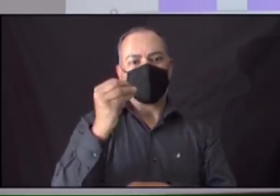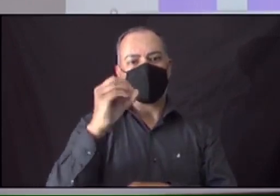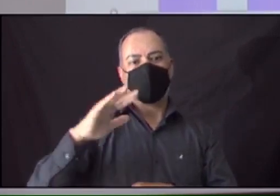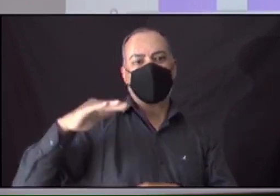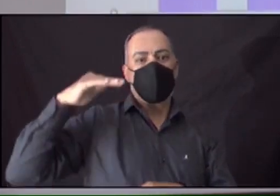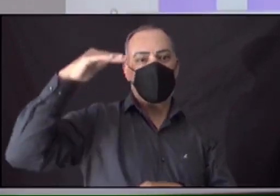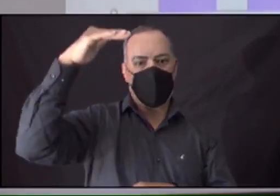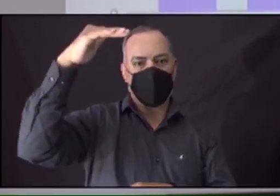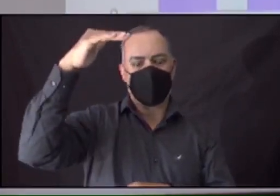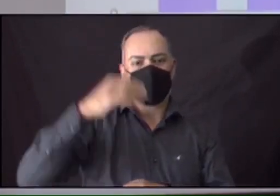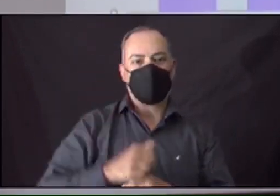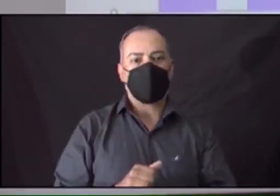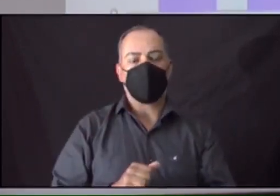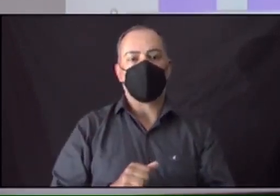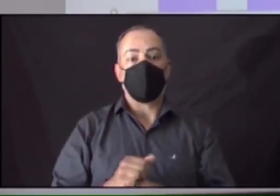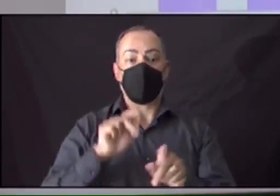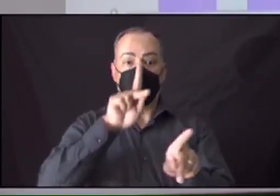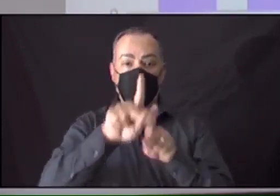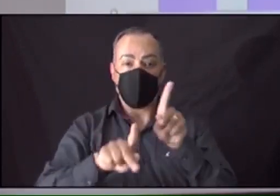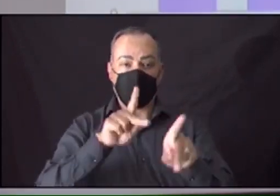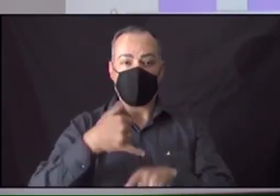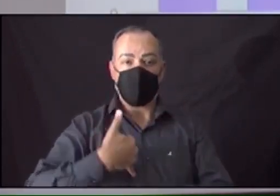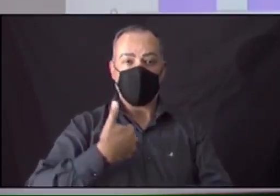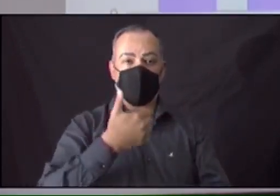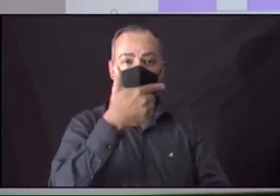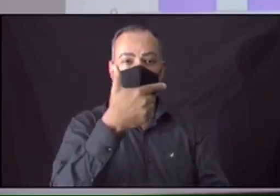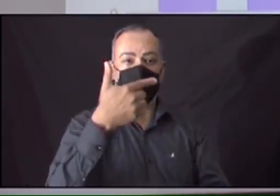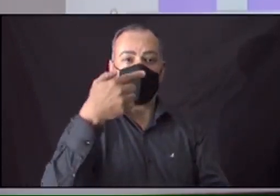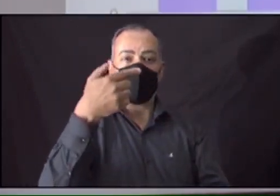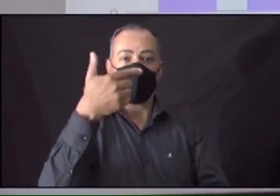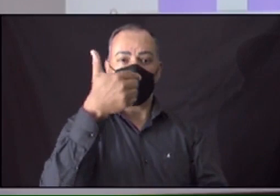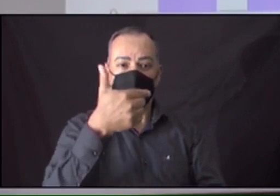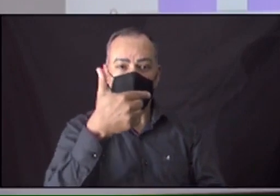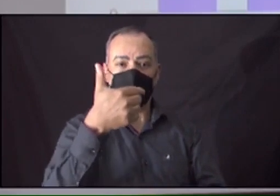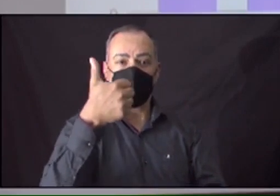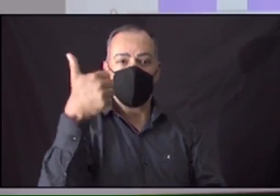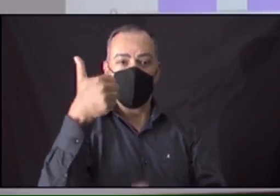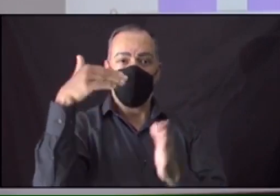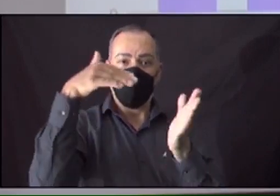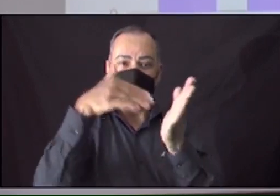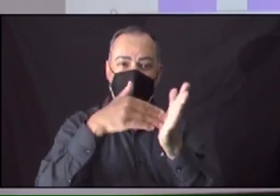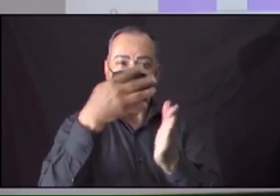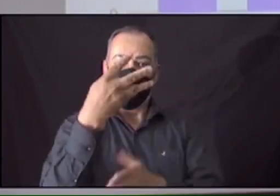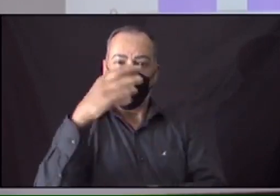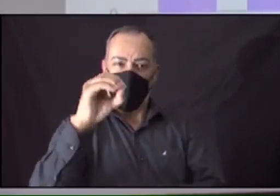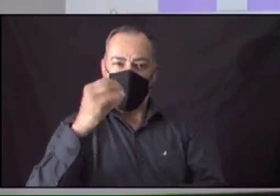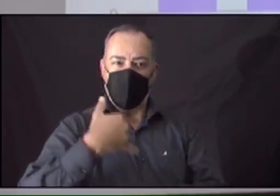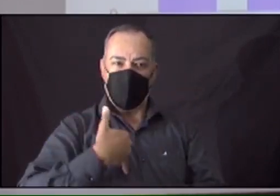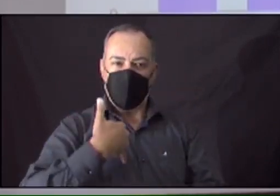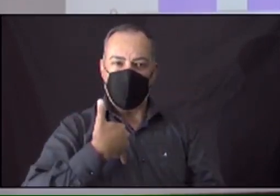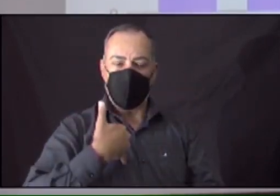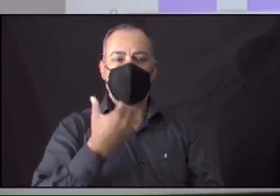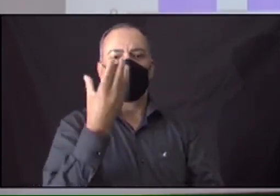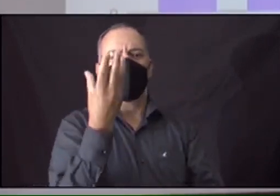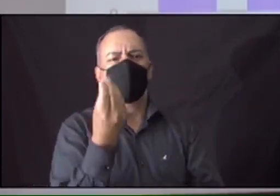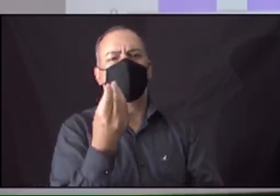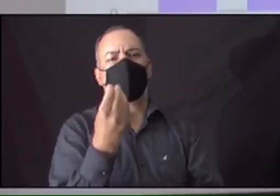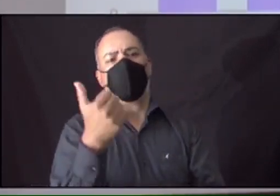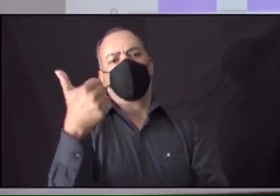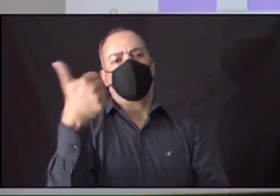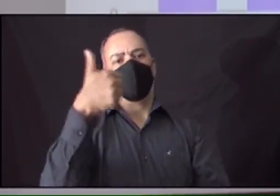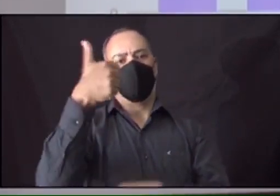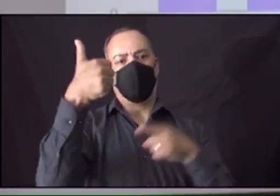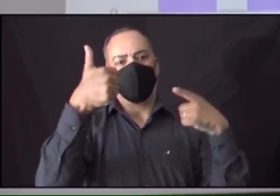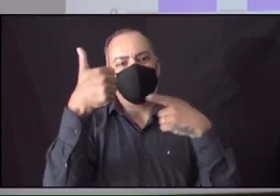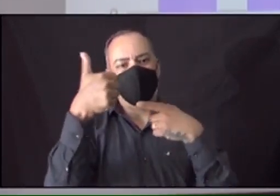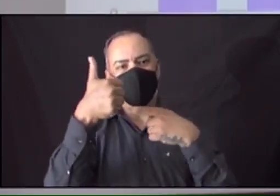21 a 40 anos, ela é a população que mais está positivando, mais confirmando, mas, no geral, de 31